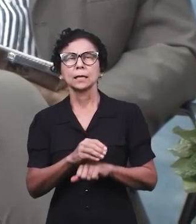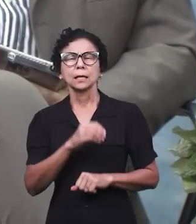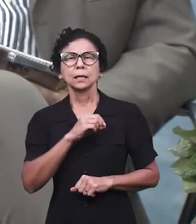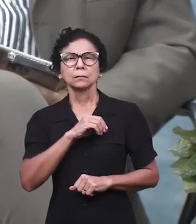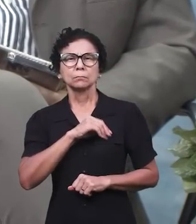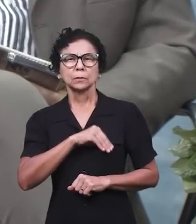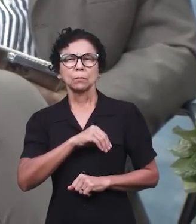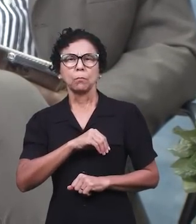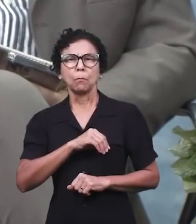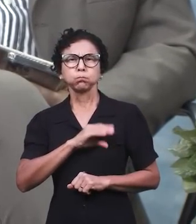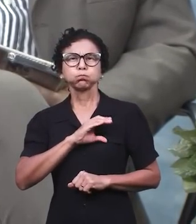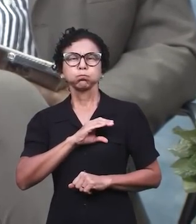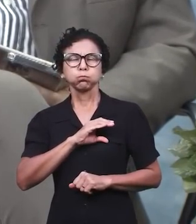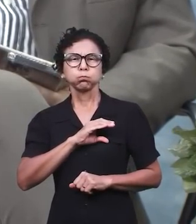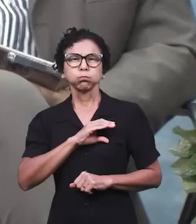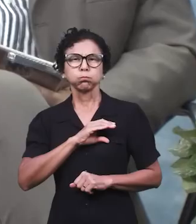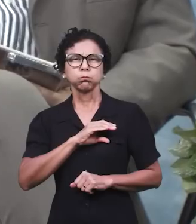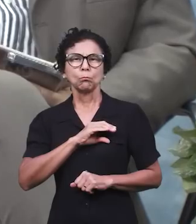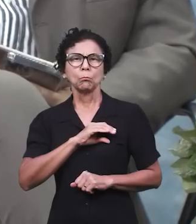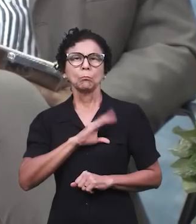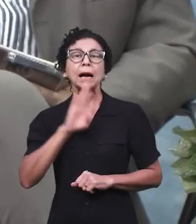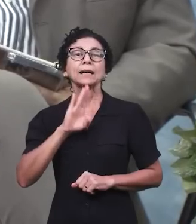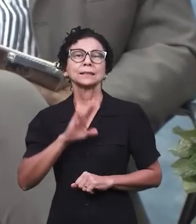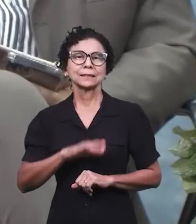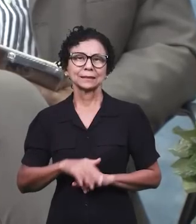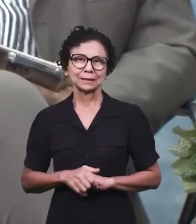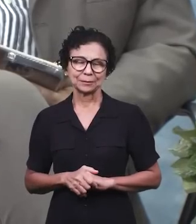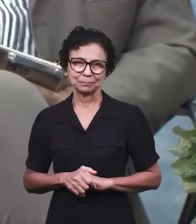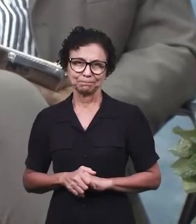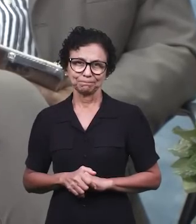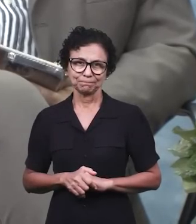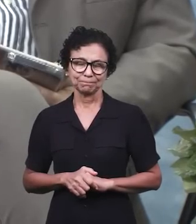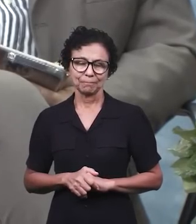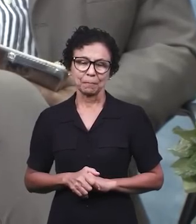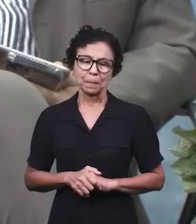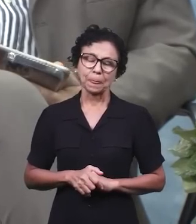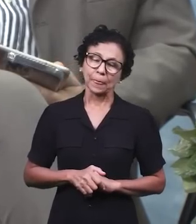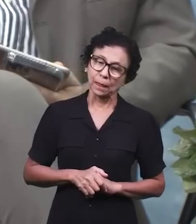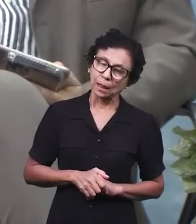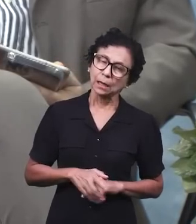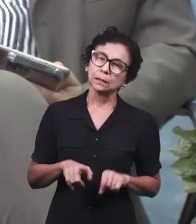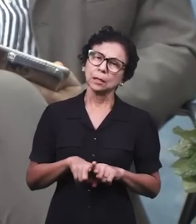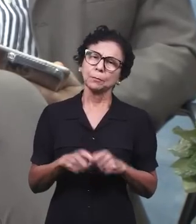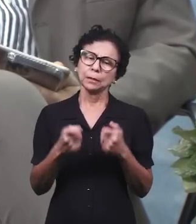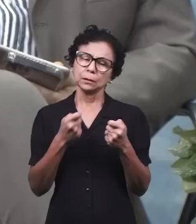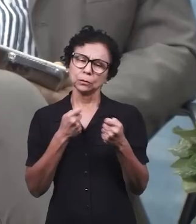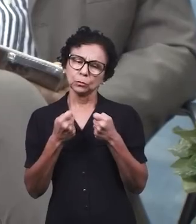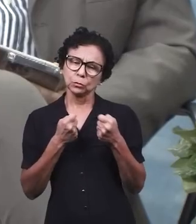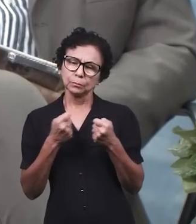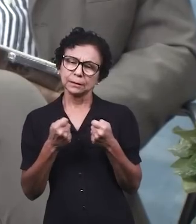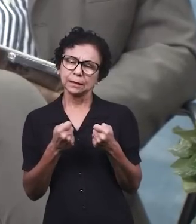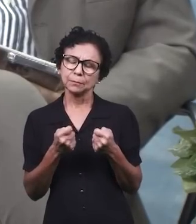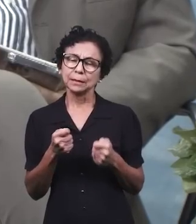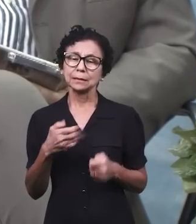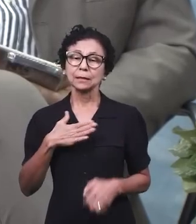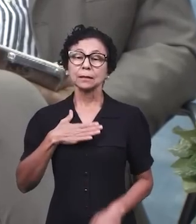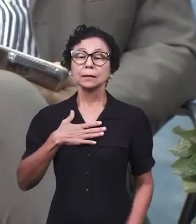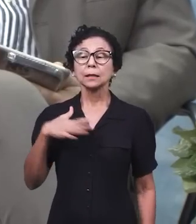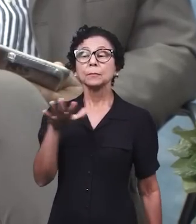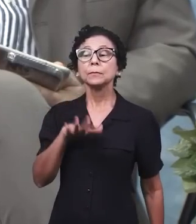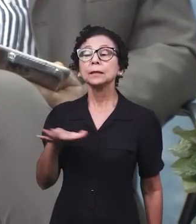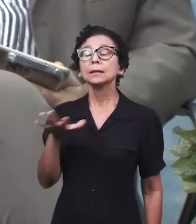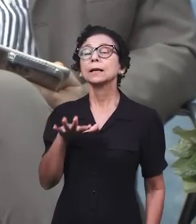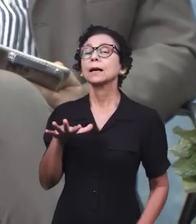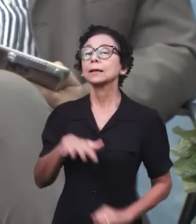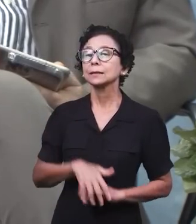não só no aspecto de como economizar, mas como que eu posso, dentro da minha área, dentro da minha profissão, melhorar